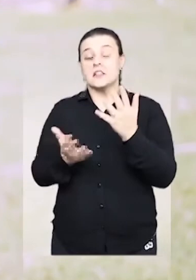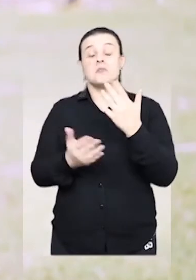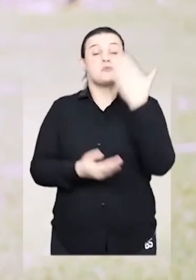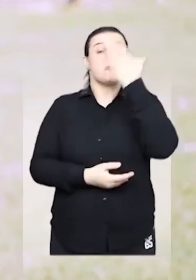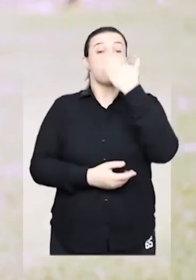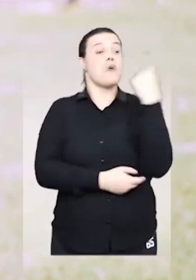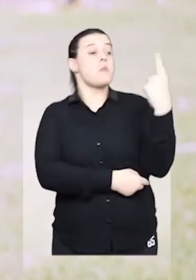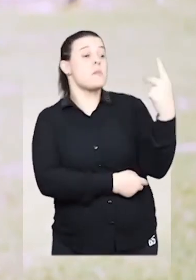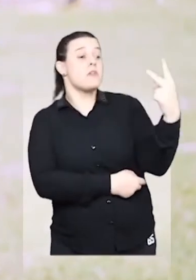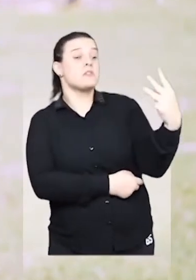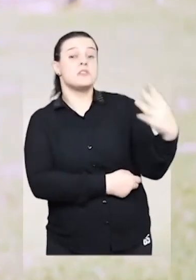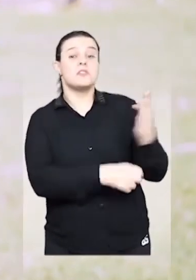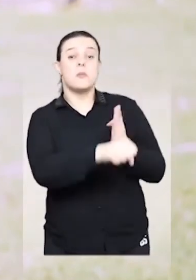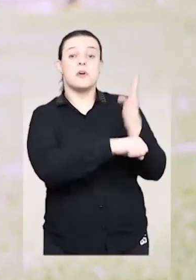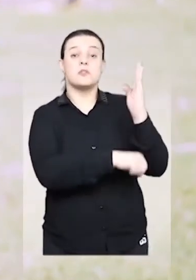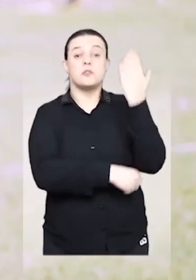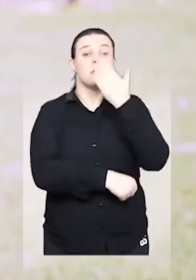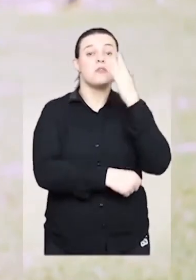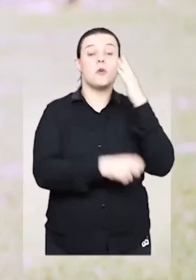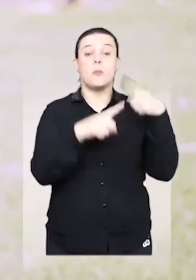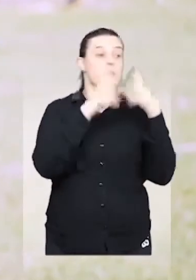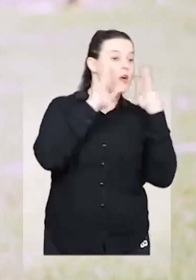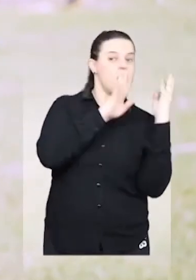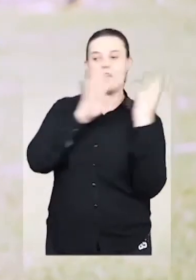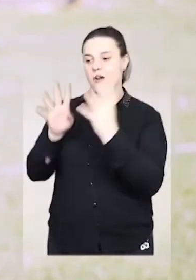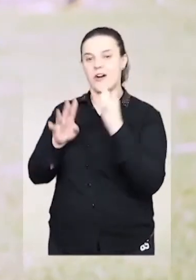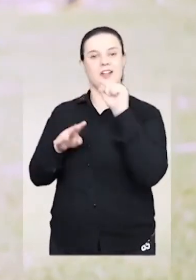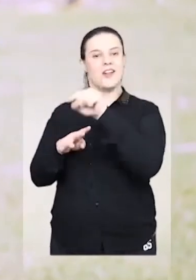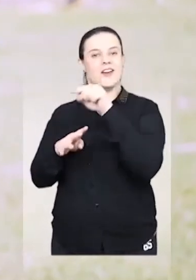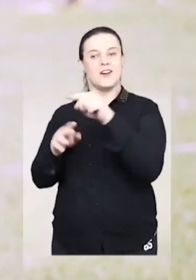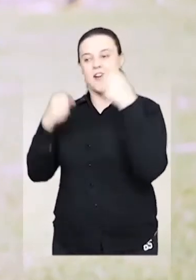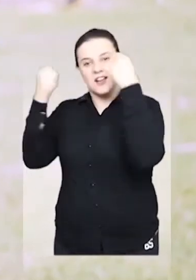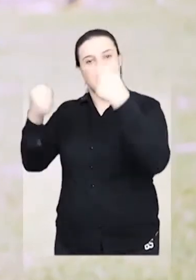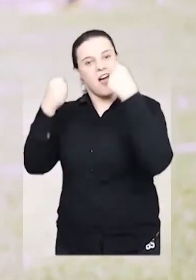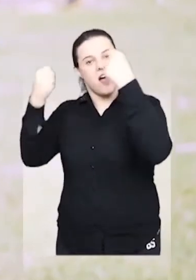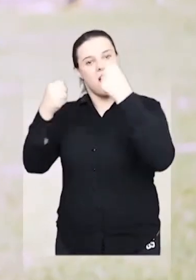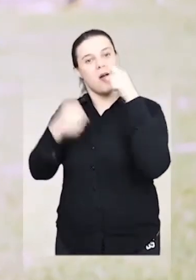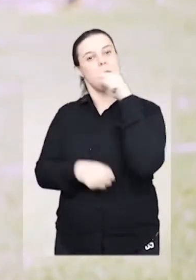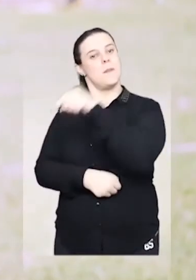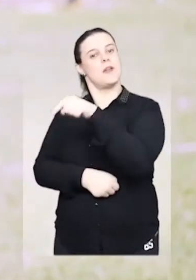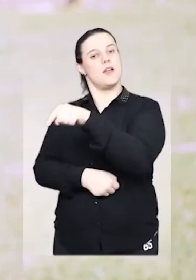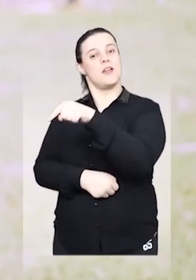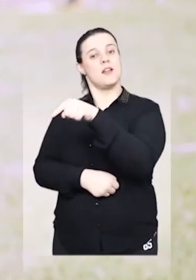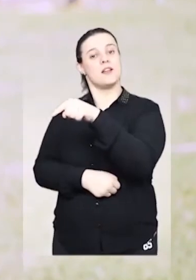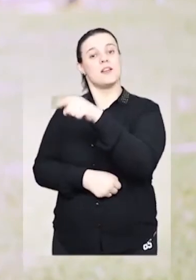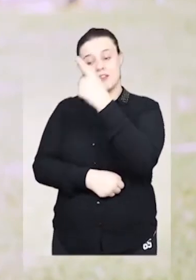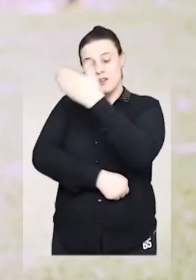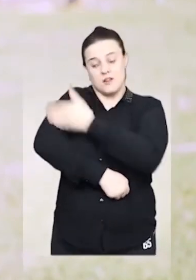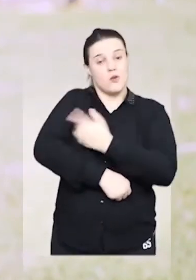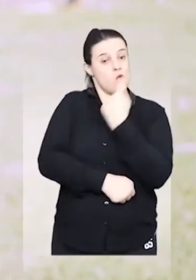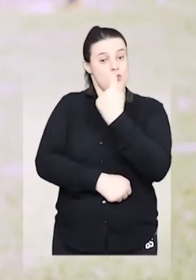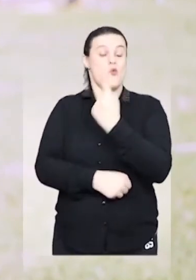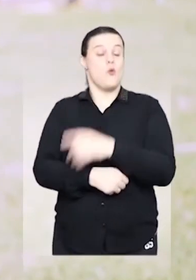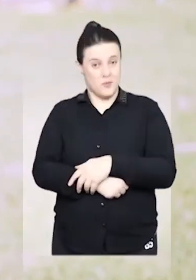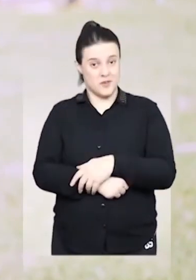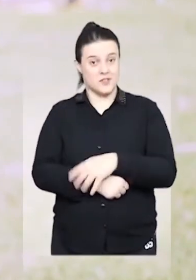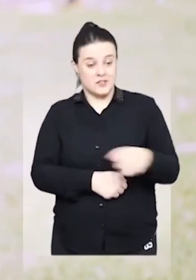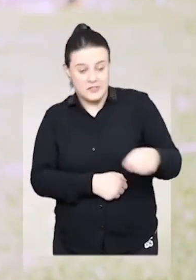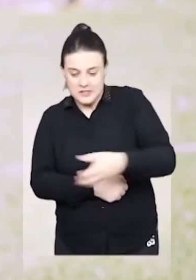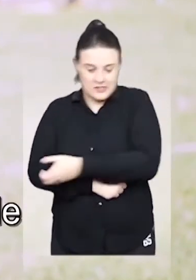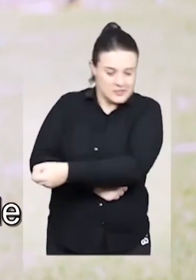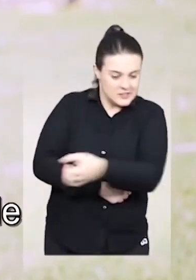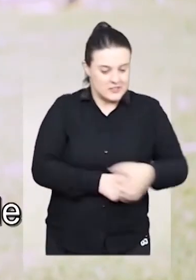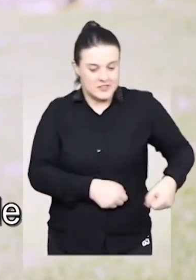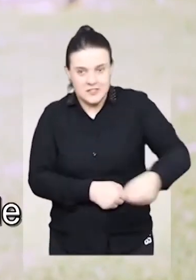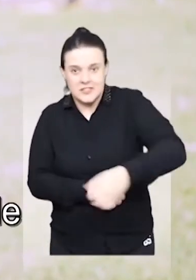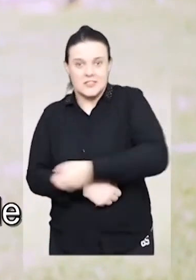o primeiro, o segundo ou o terceiro passaram. Porque estava todo mundo de pé, torcendo para o cara que estava tocando a cadeira de um lado e do outro.